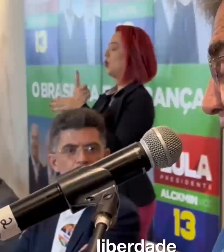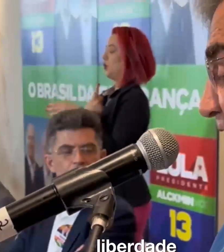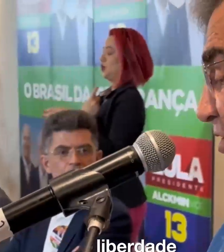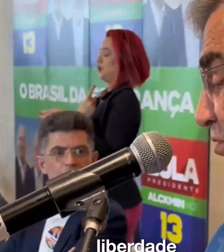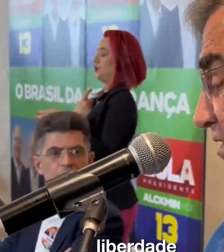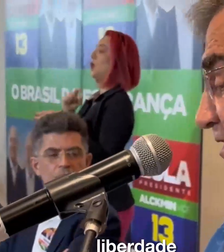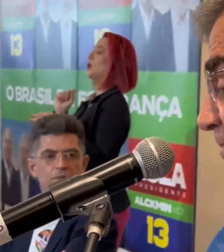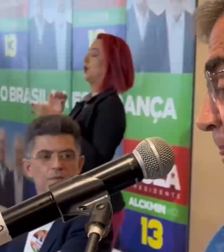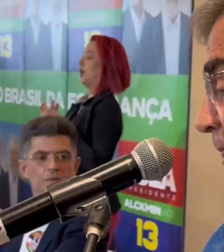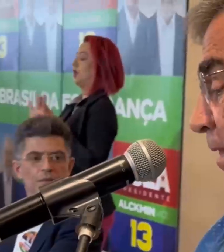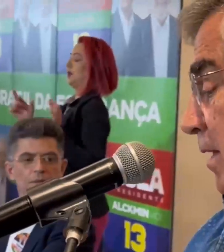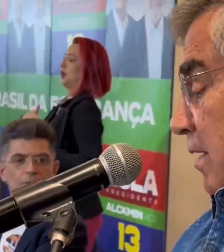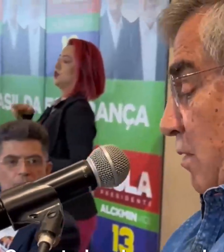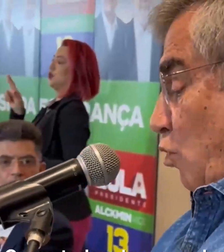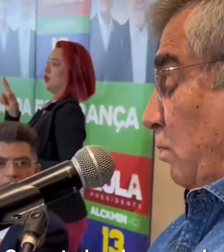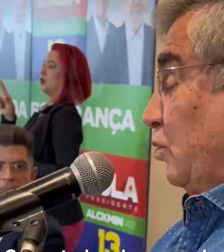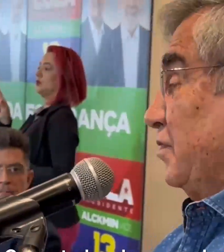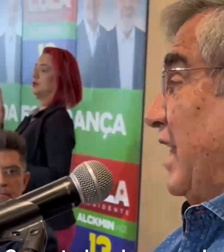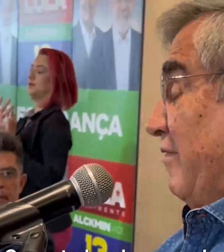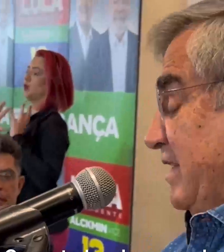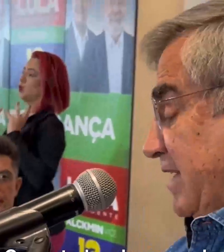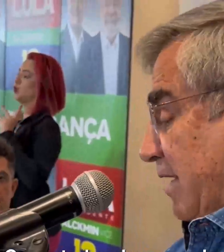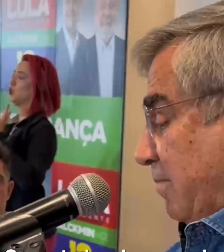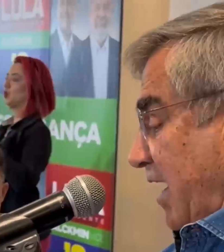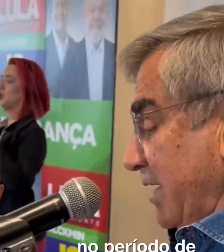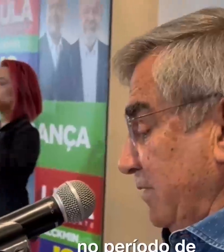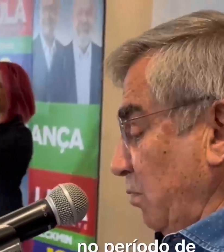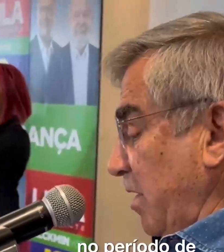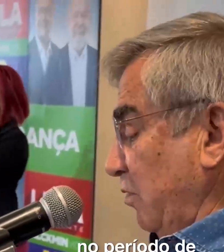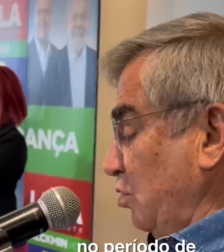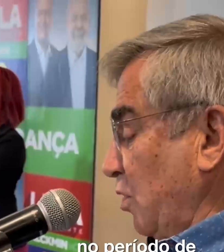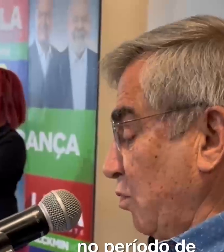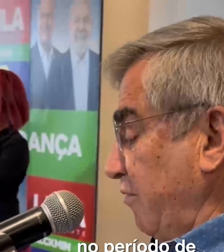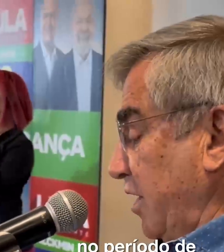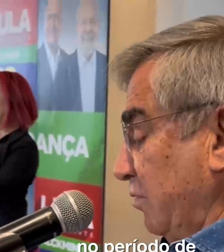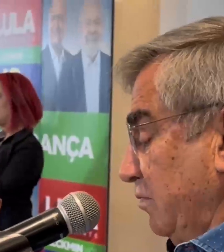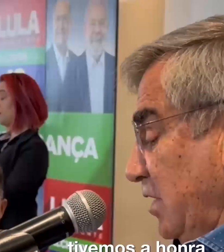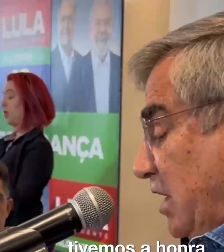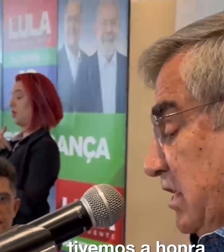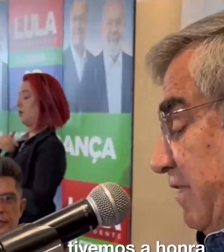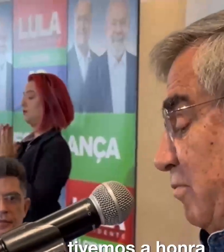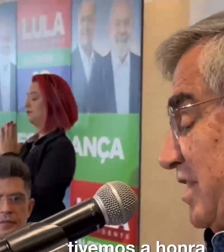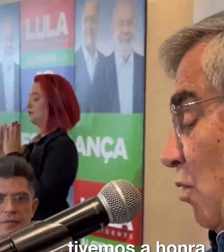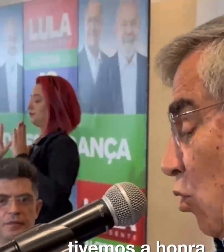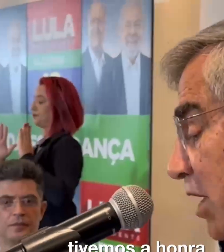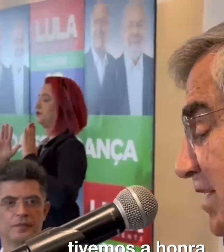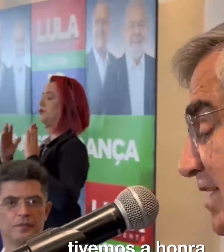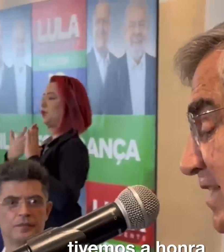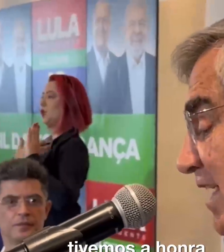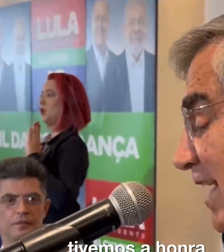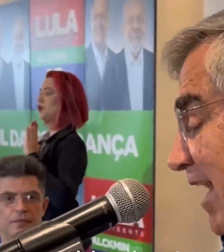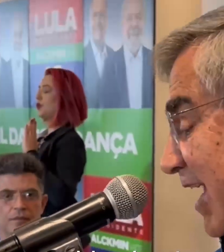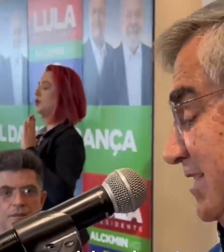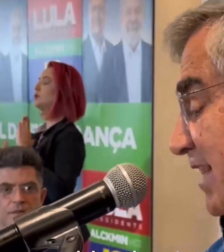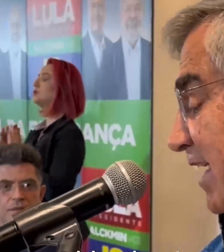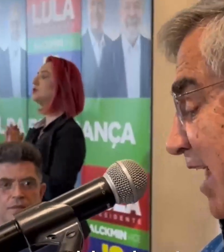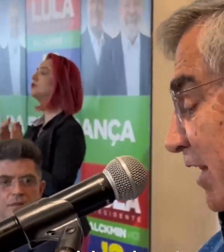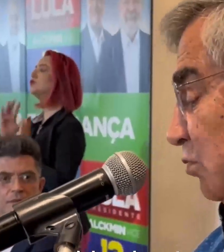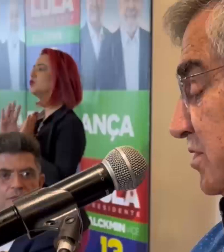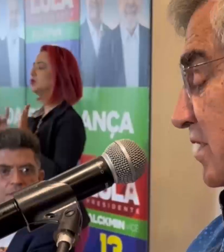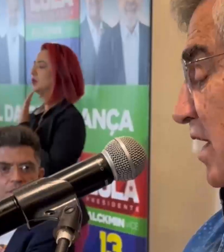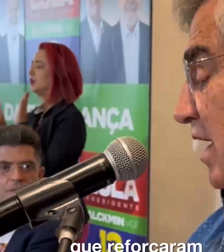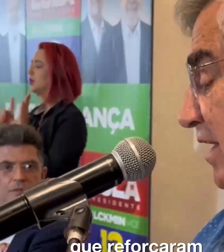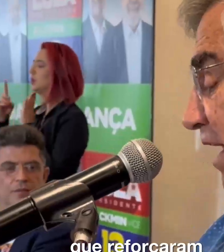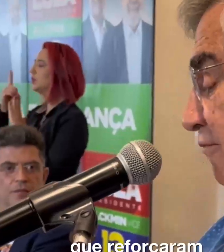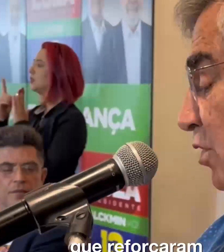pela liberdade religiosa como todos devem se lembrar no período do meu governo tivemos a honra de assinar leis e